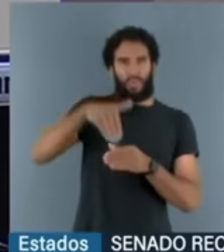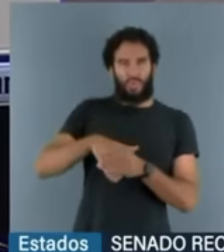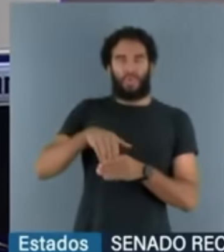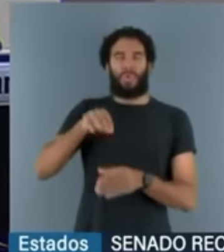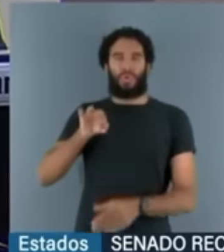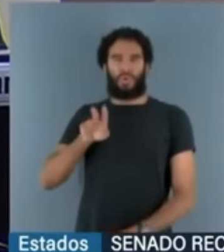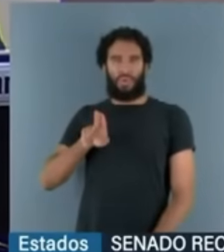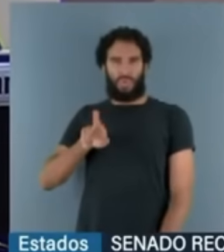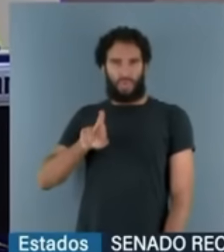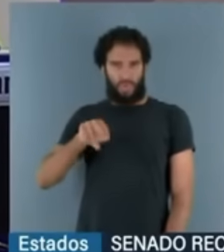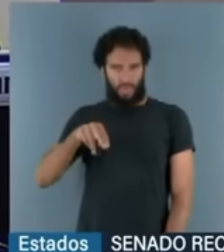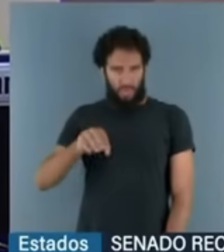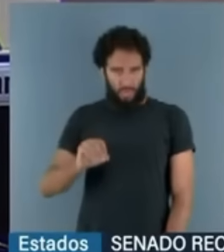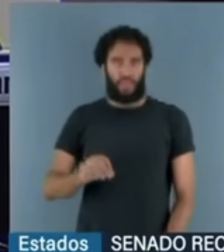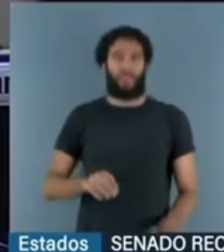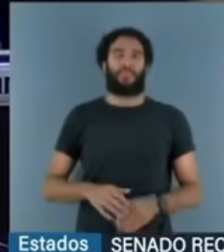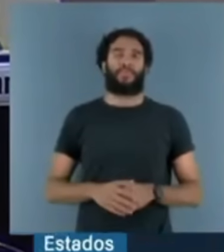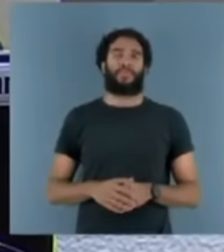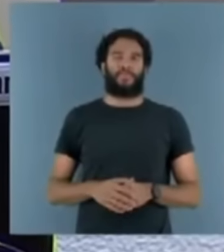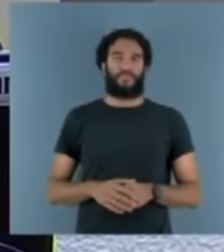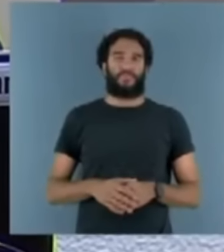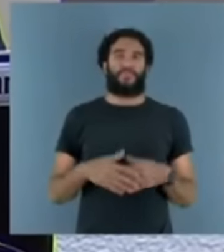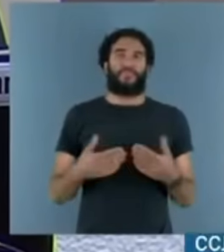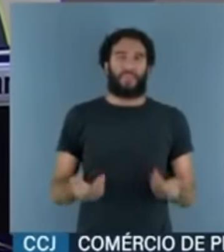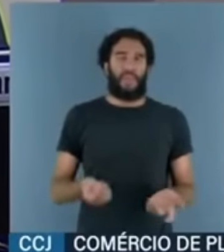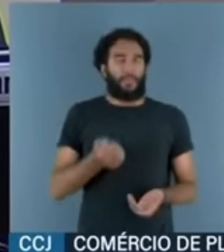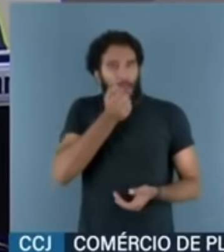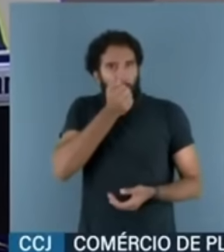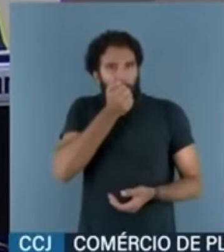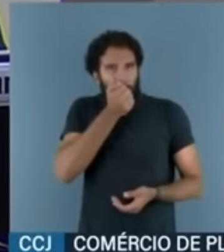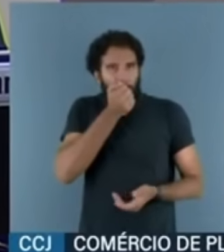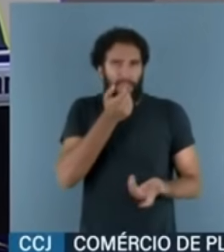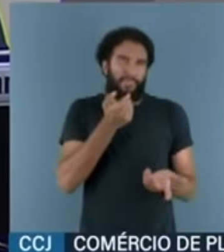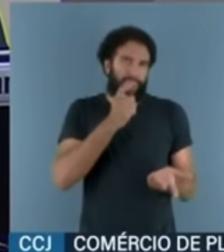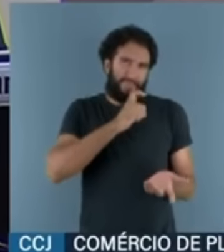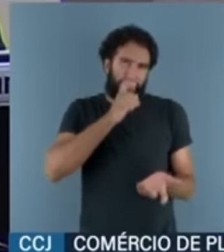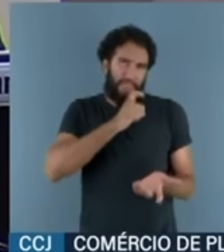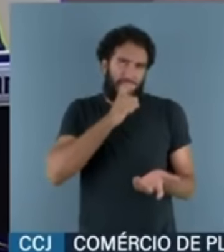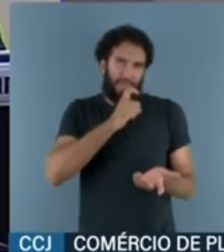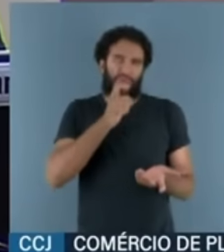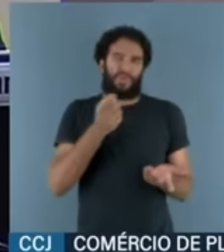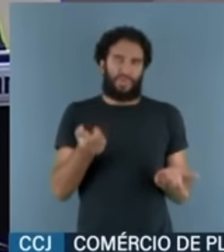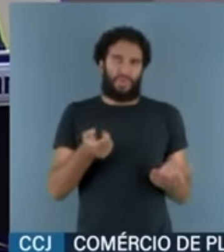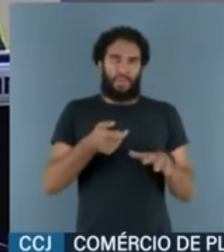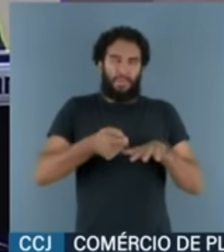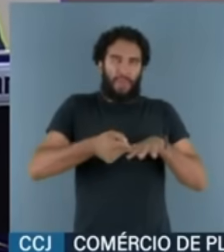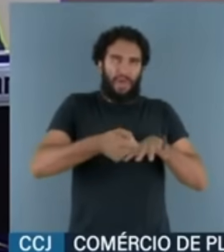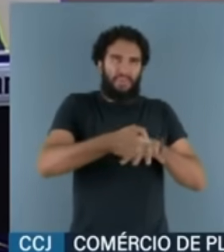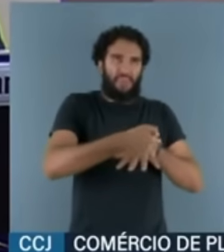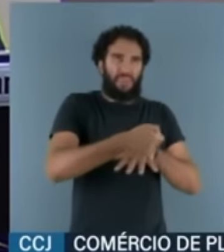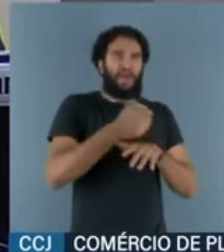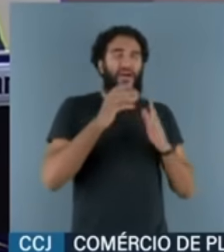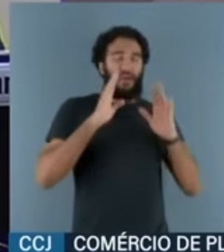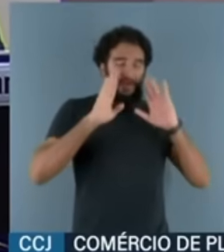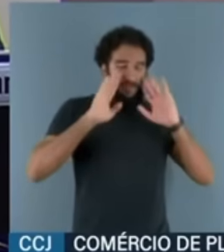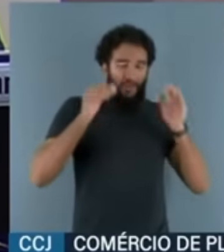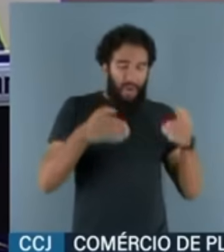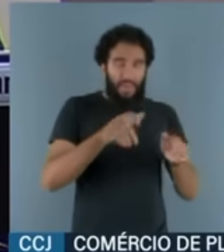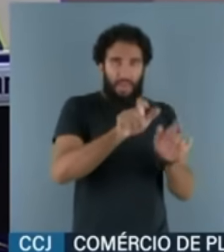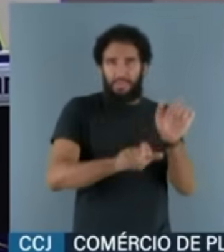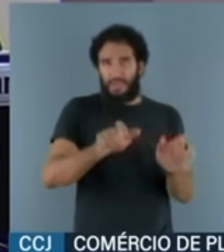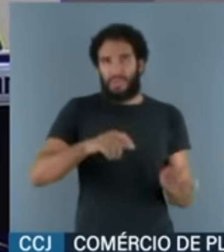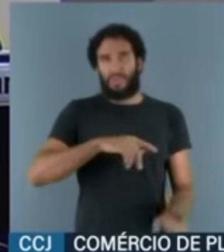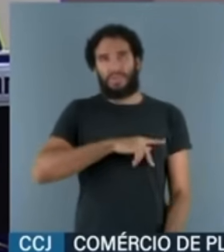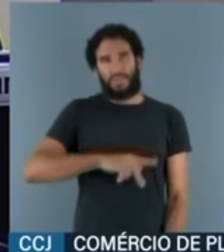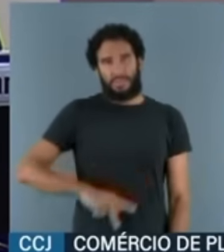um áudio claramente fake, né? Inclusive destinado aí a candidatos à presidência da República,